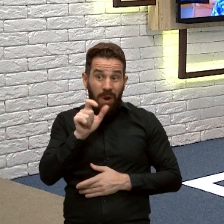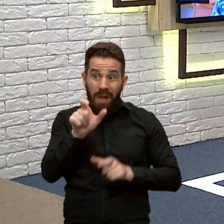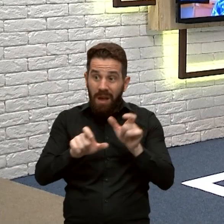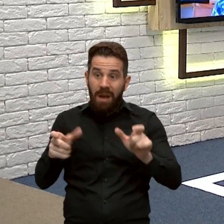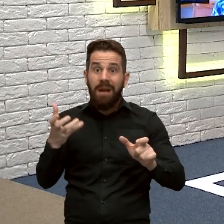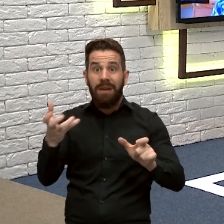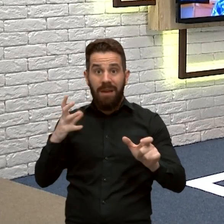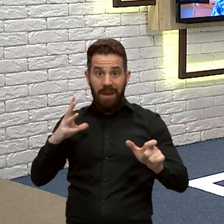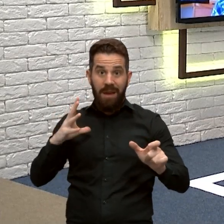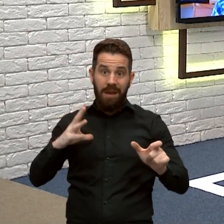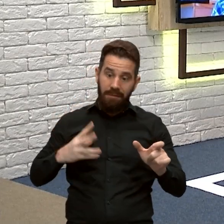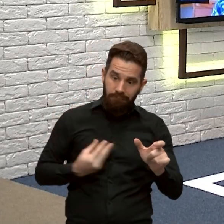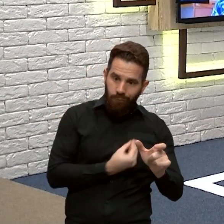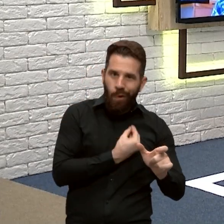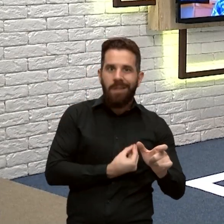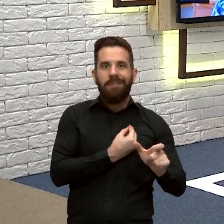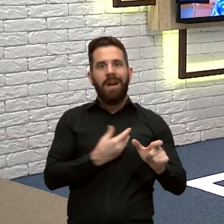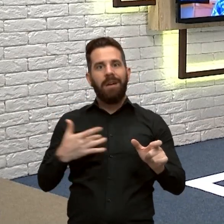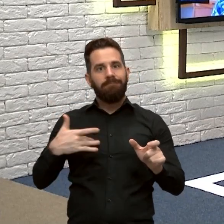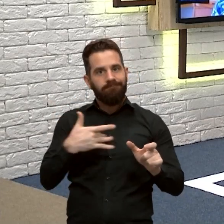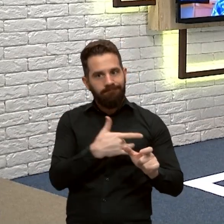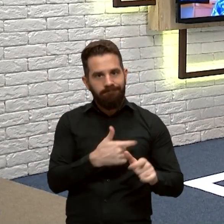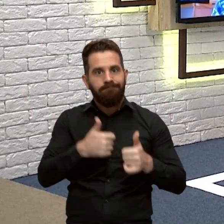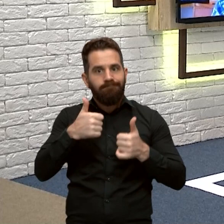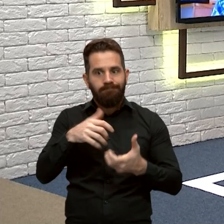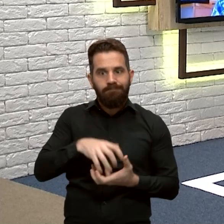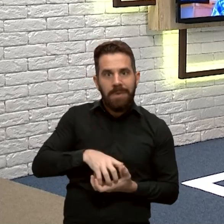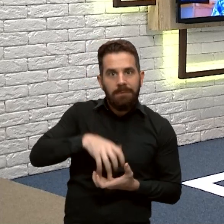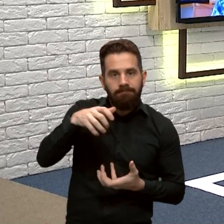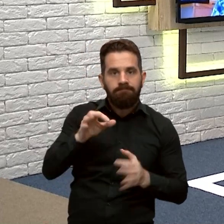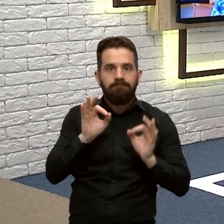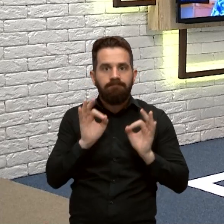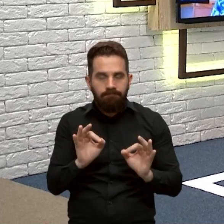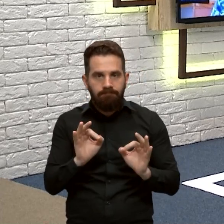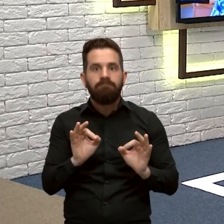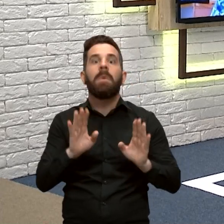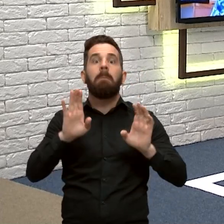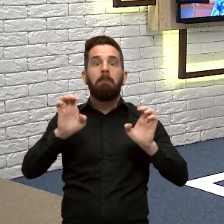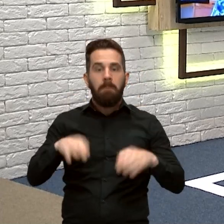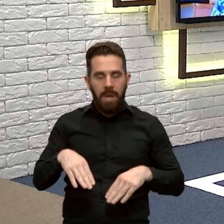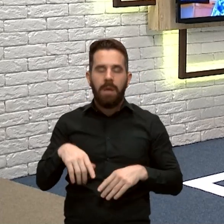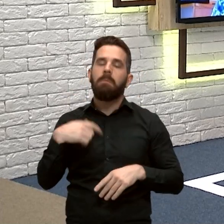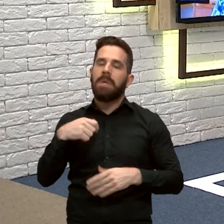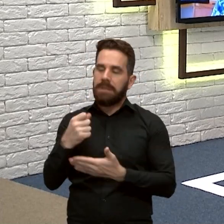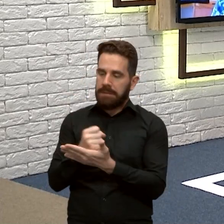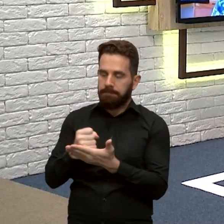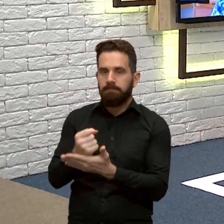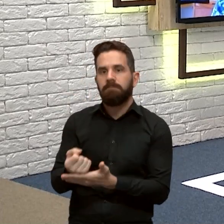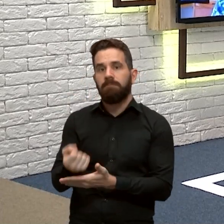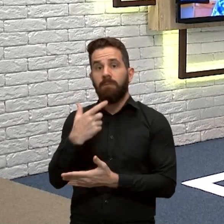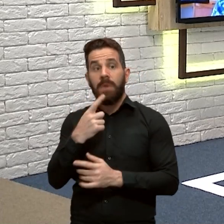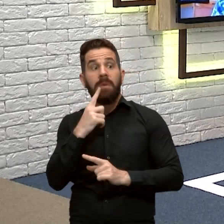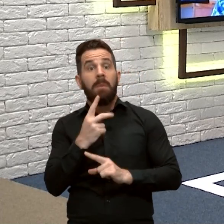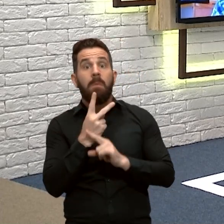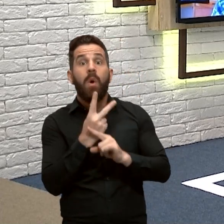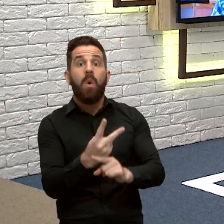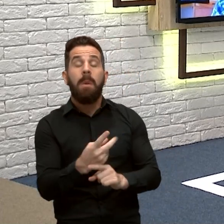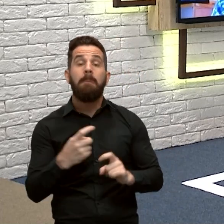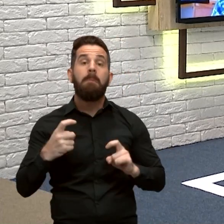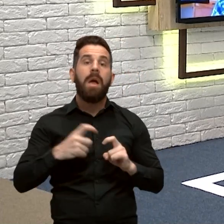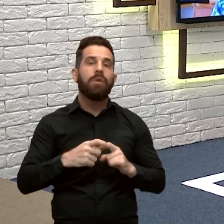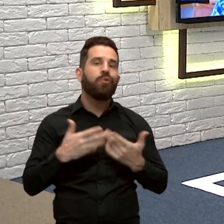ela comece a fazer a reposição estrogênica no momento certo. E o ginecologista é o melhor profissional que vai colocar numa